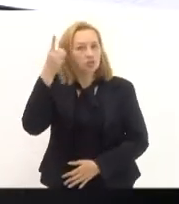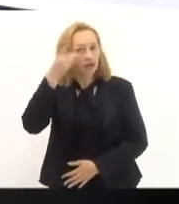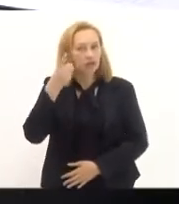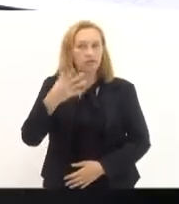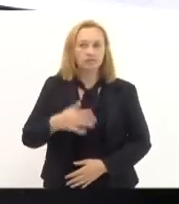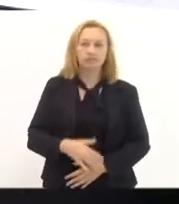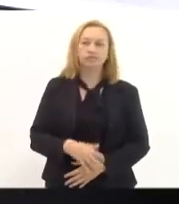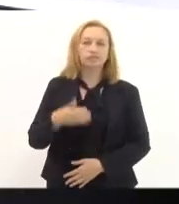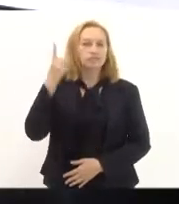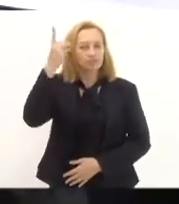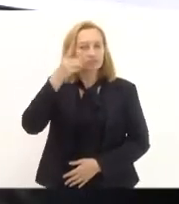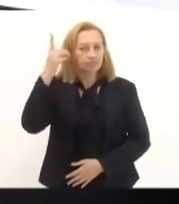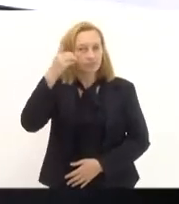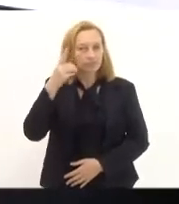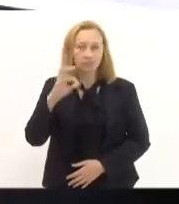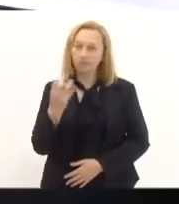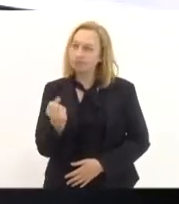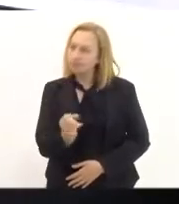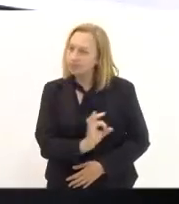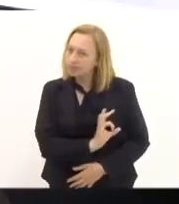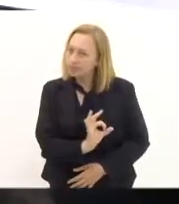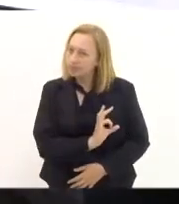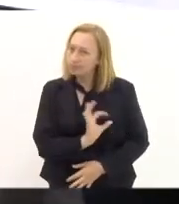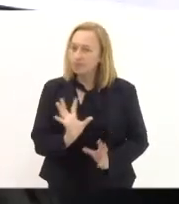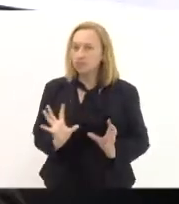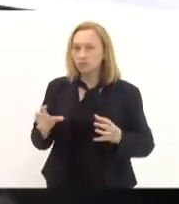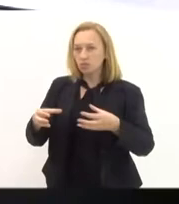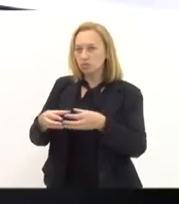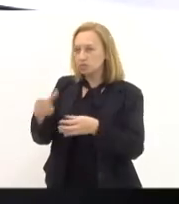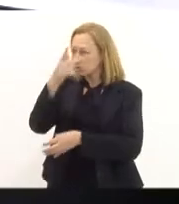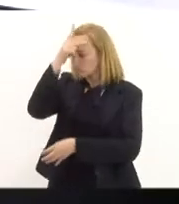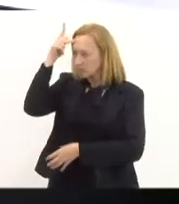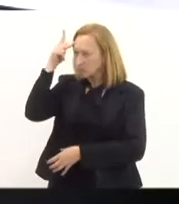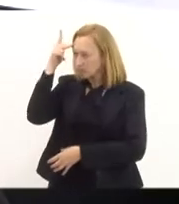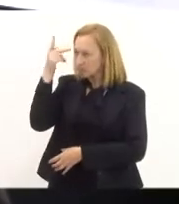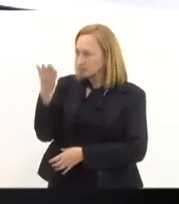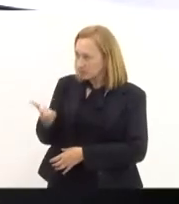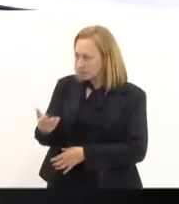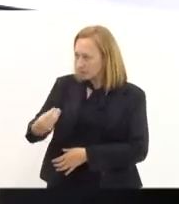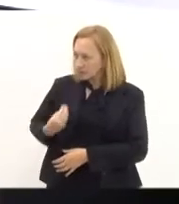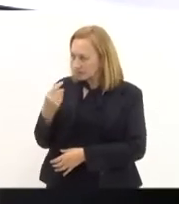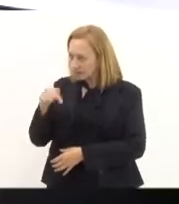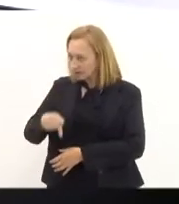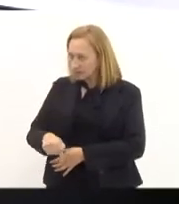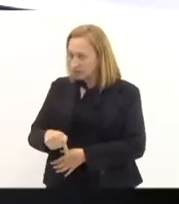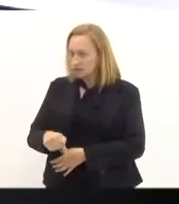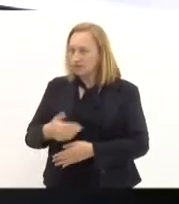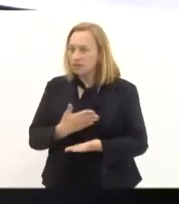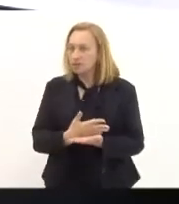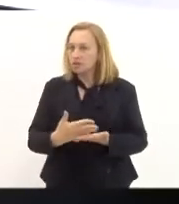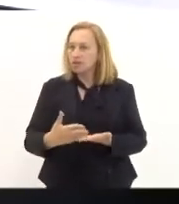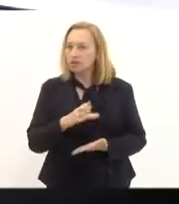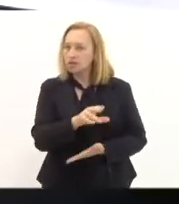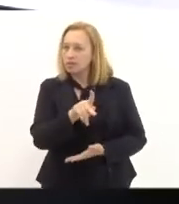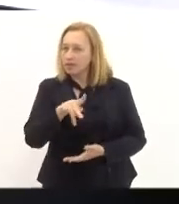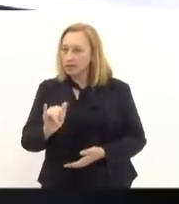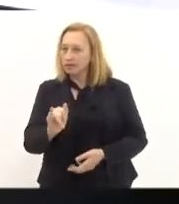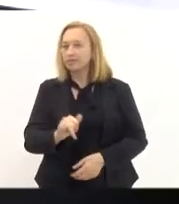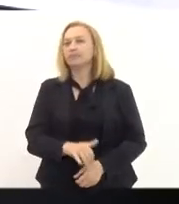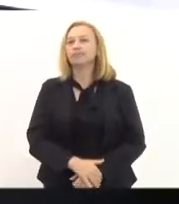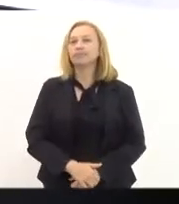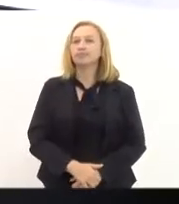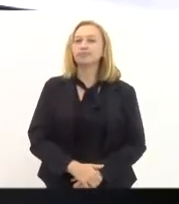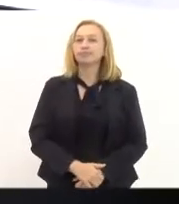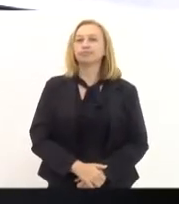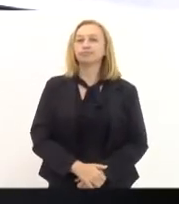Rocha e conjunto de pessoas que estão aqui na abertura da CPI